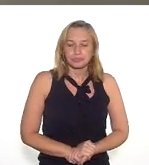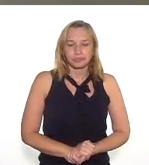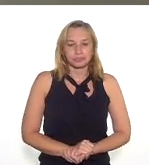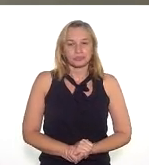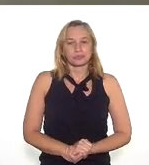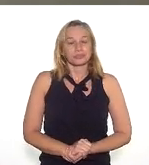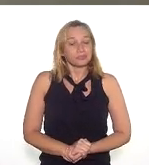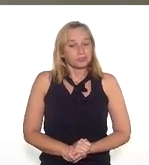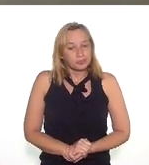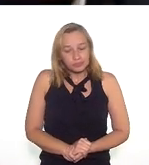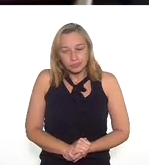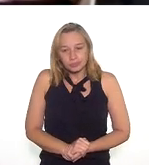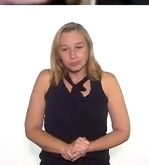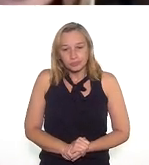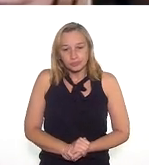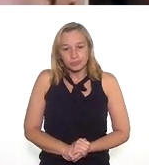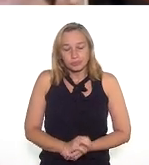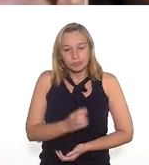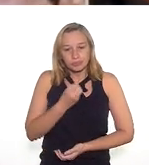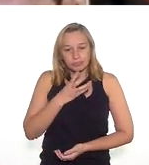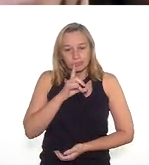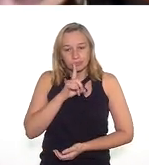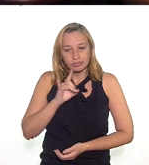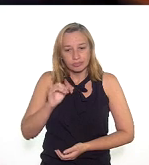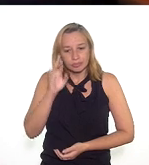Bom dia, senhor deputado.